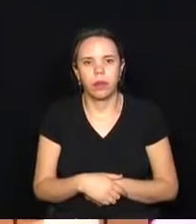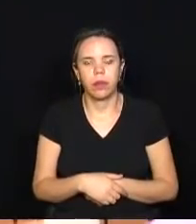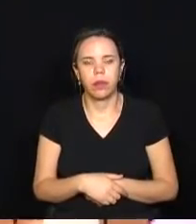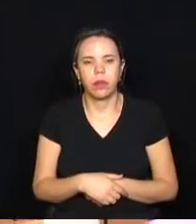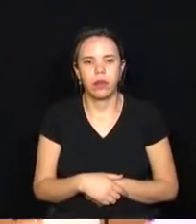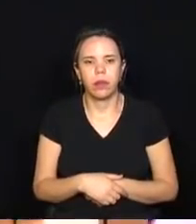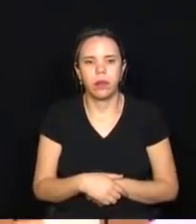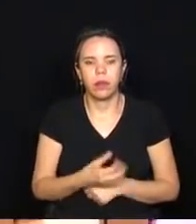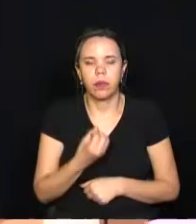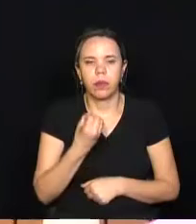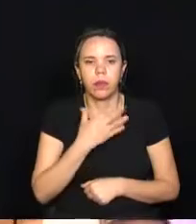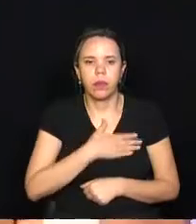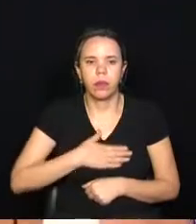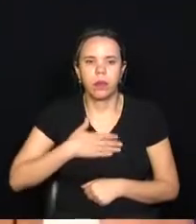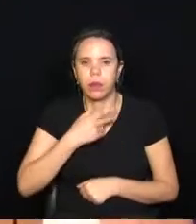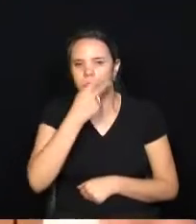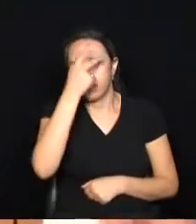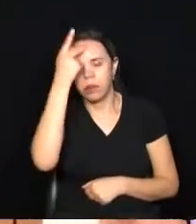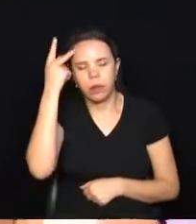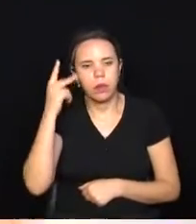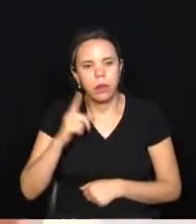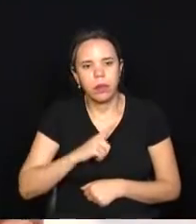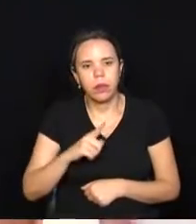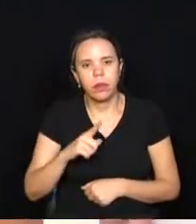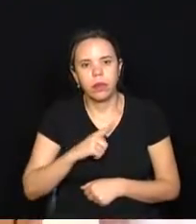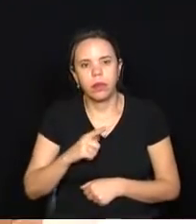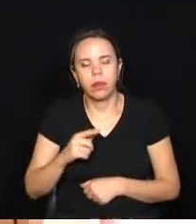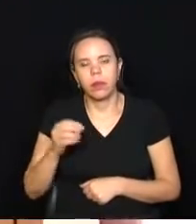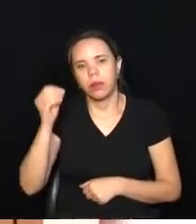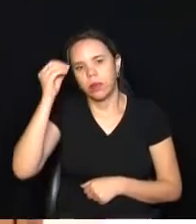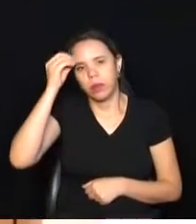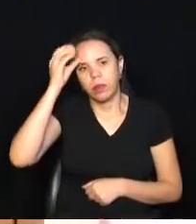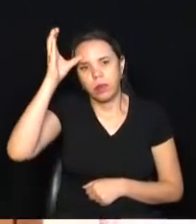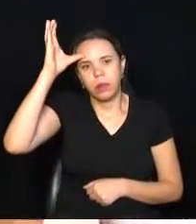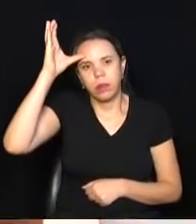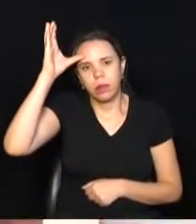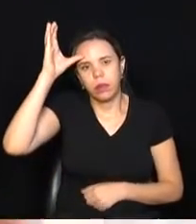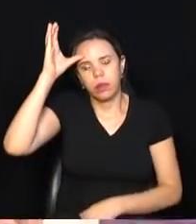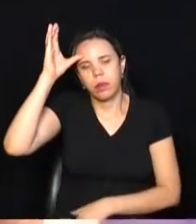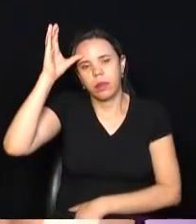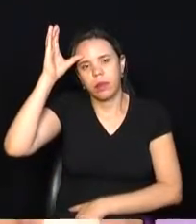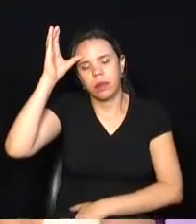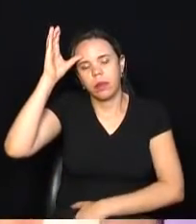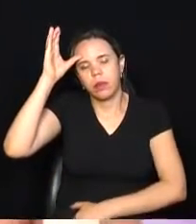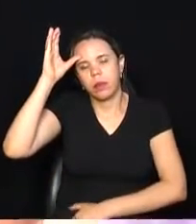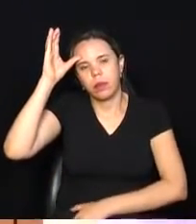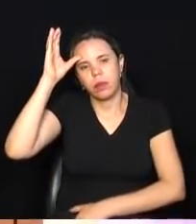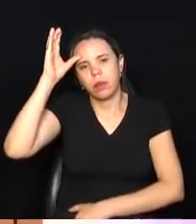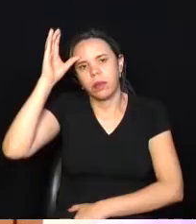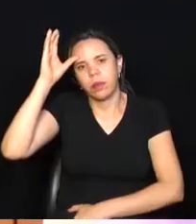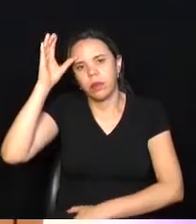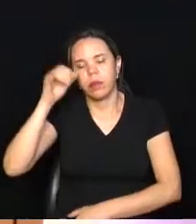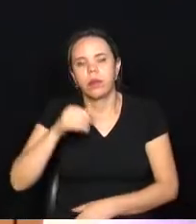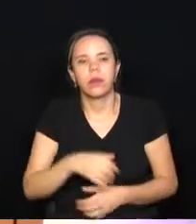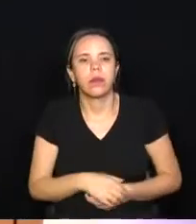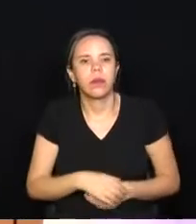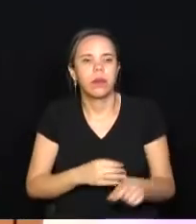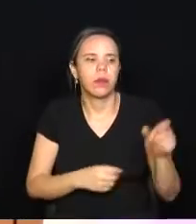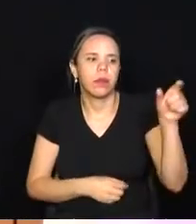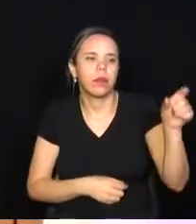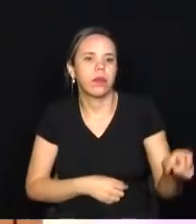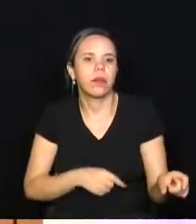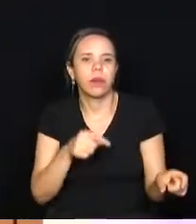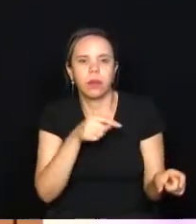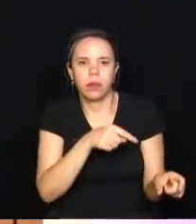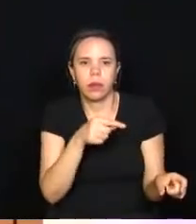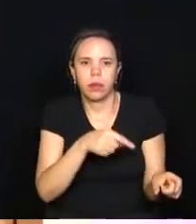é muito bom. As pessoas acabam tendo um crescimento muito grande, né, inclusive aquela questão assim, o indivíduo